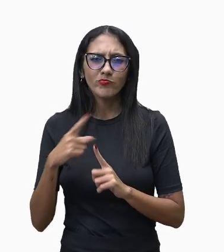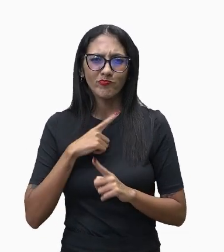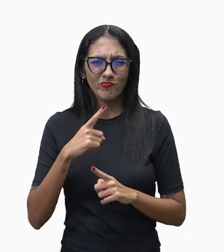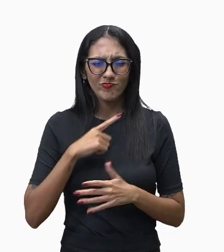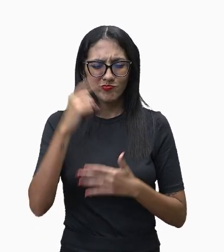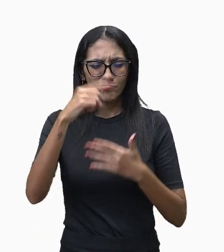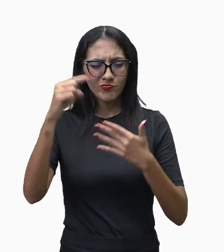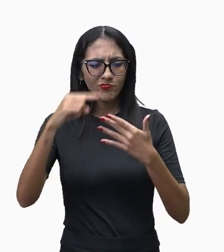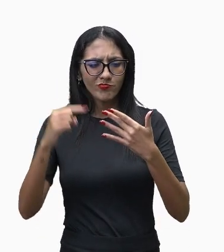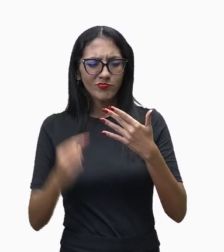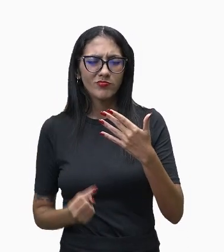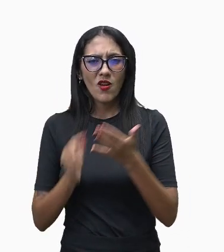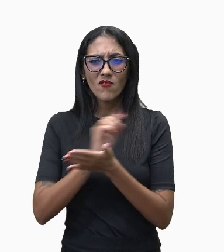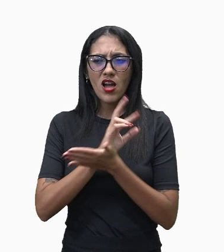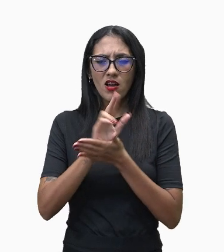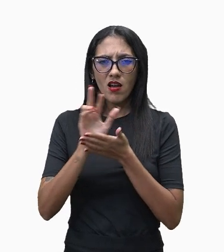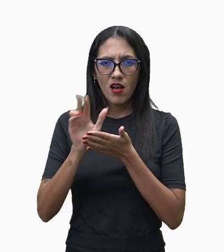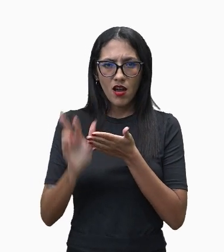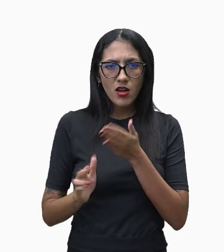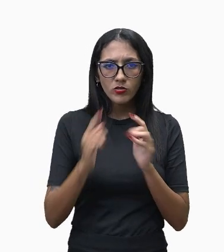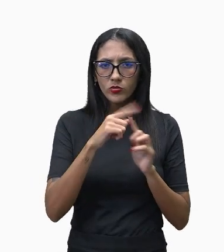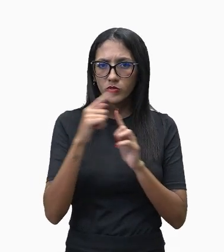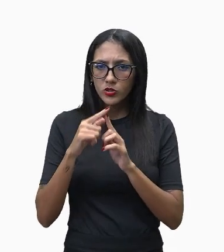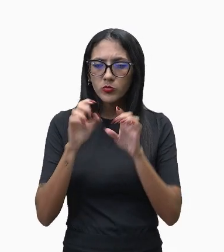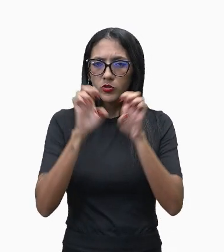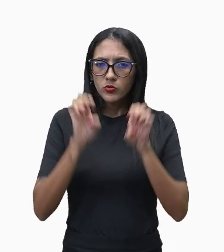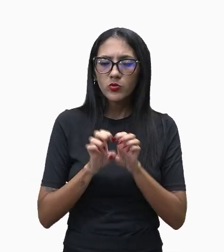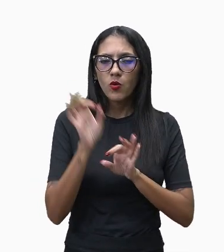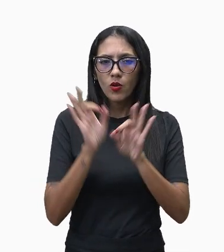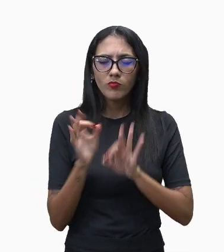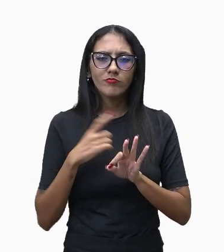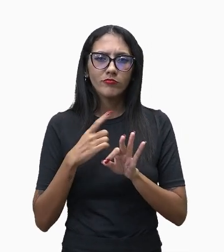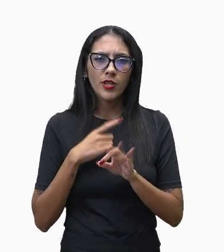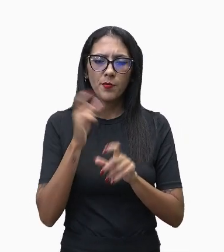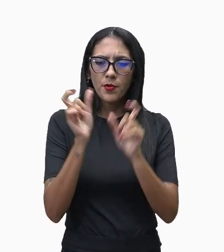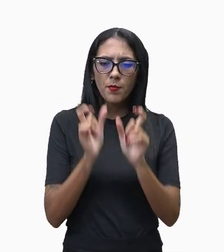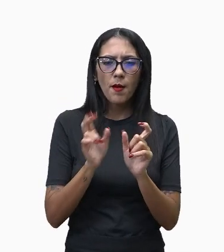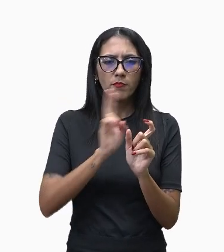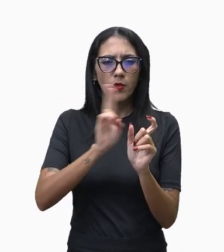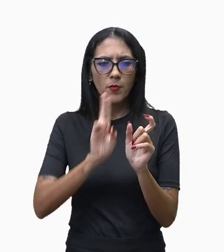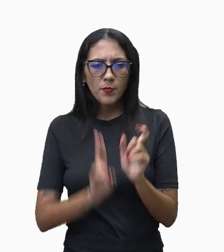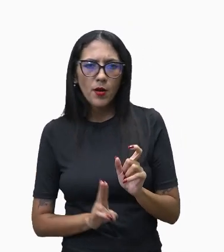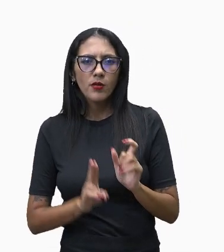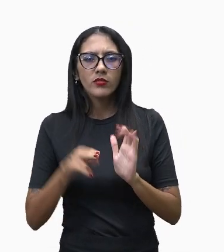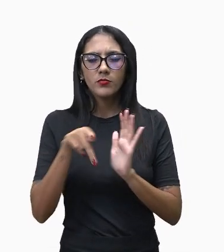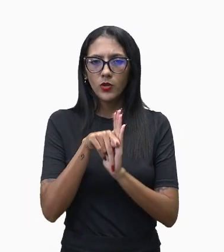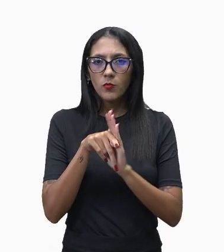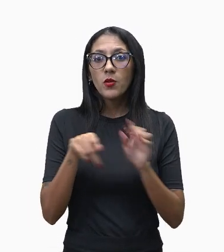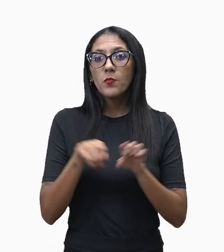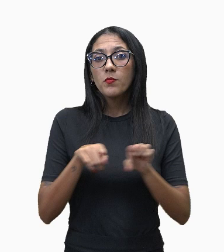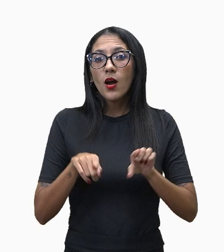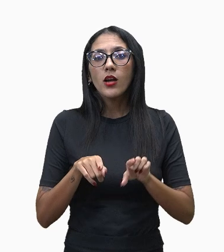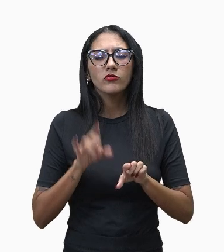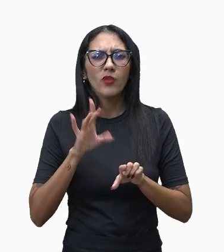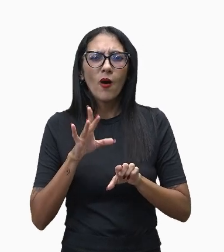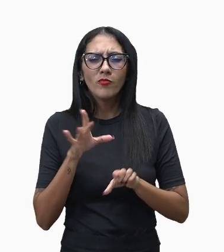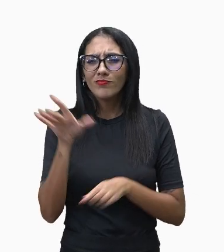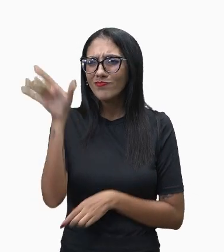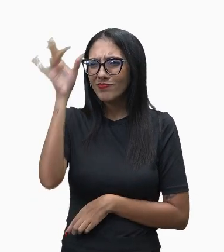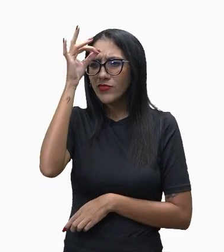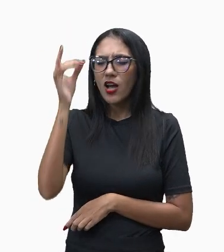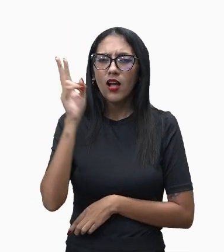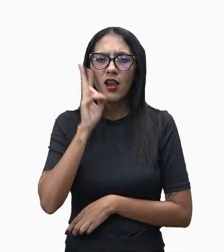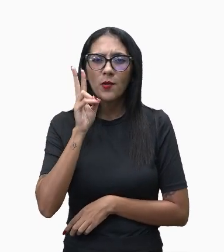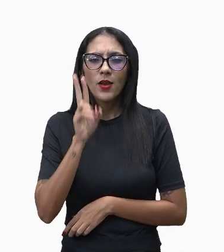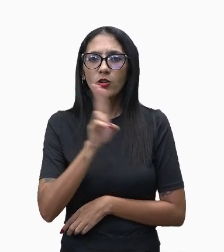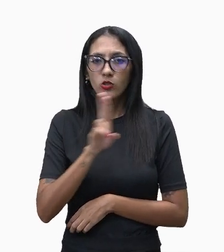de figuras de construção, elas têm aí nomes específicos, mas mais do que decorar o nome, nós queremos que